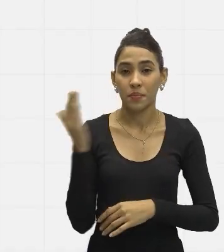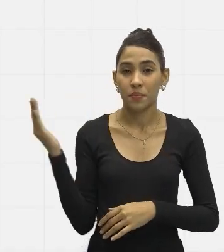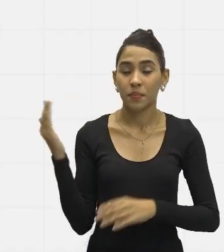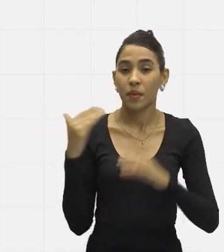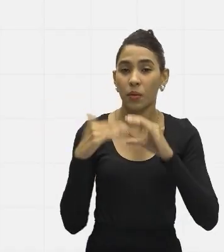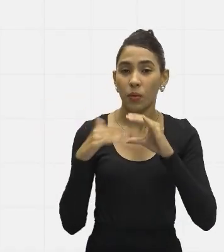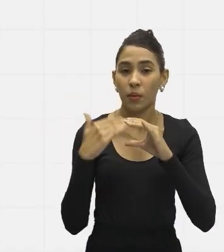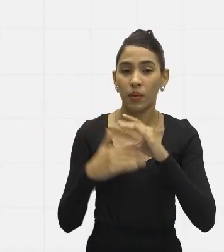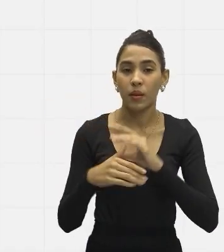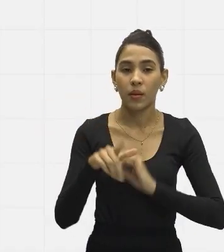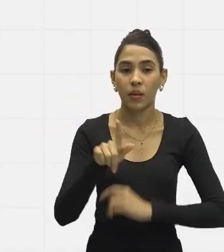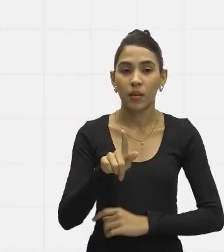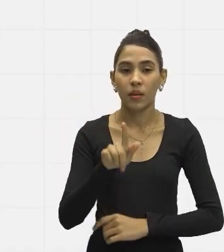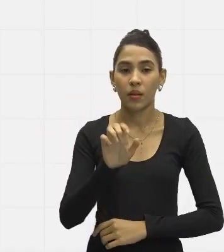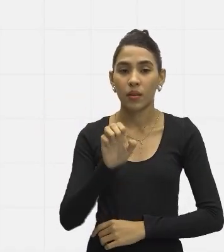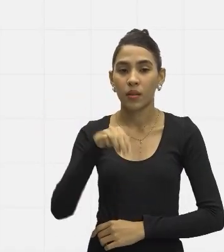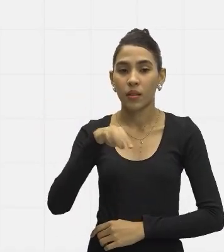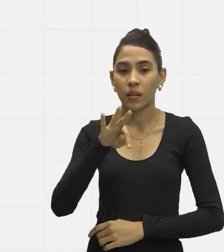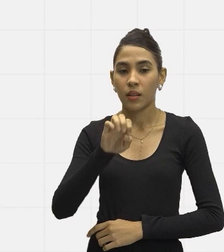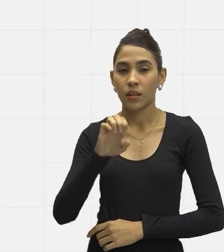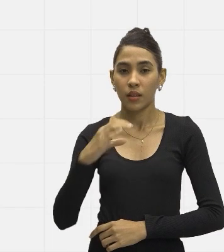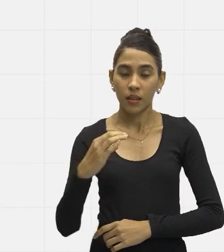da Gentec, tá? Que é